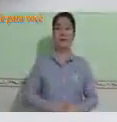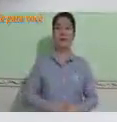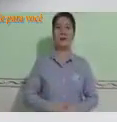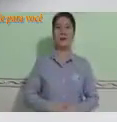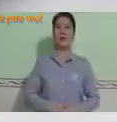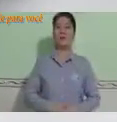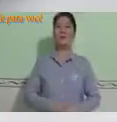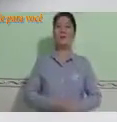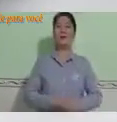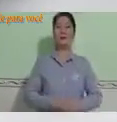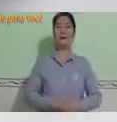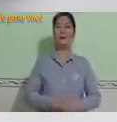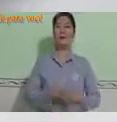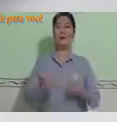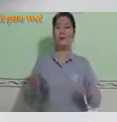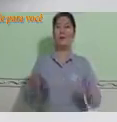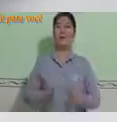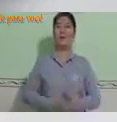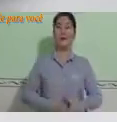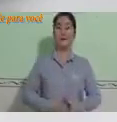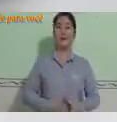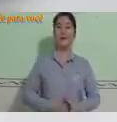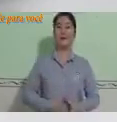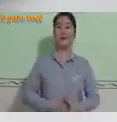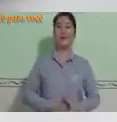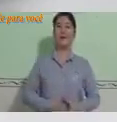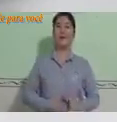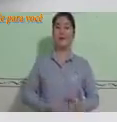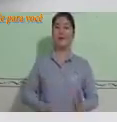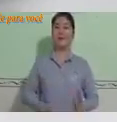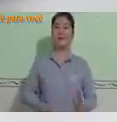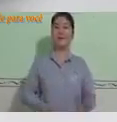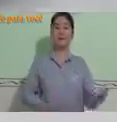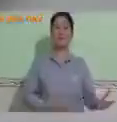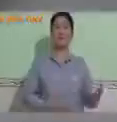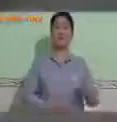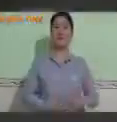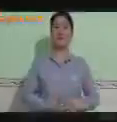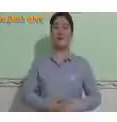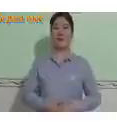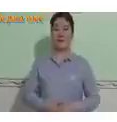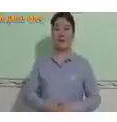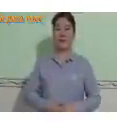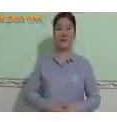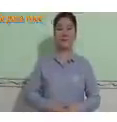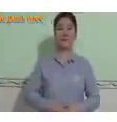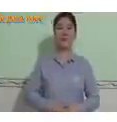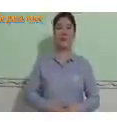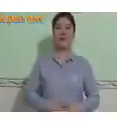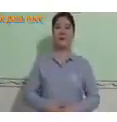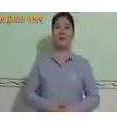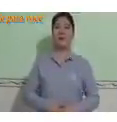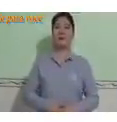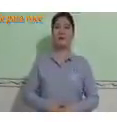Supermercado ou ao shopping após fazer uma refeição é o ideal para não sentir fome no meio das compras e exagerar nos doces e